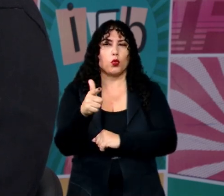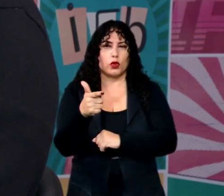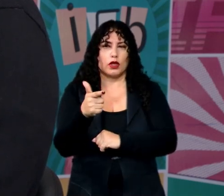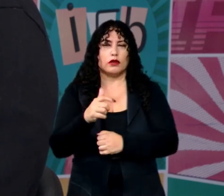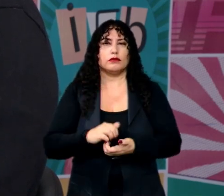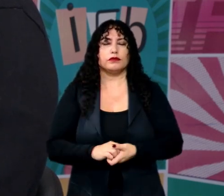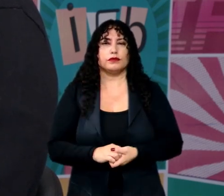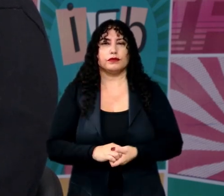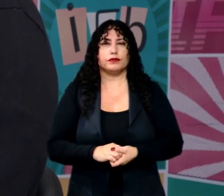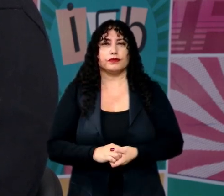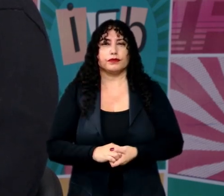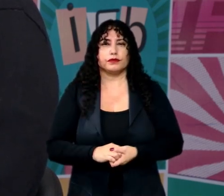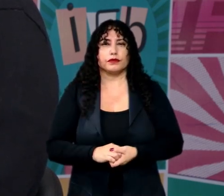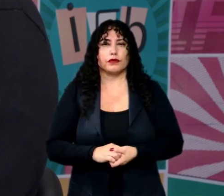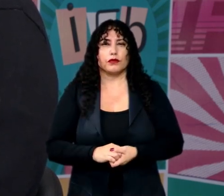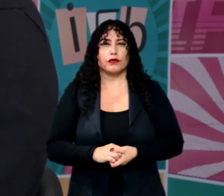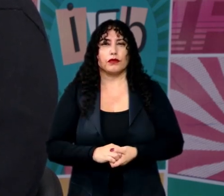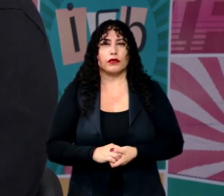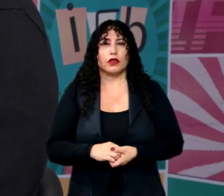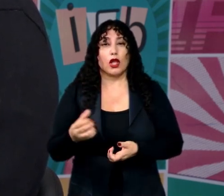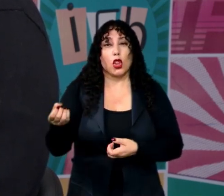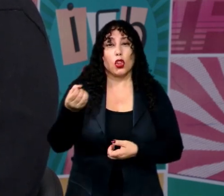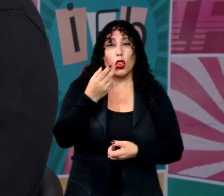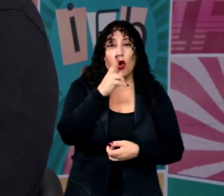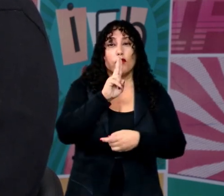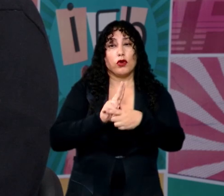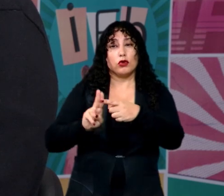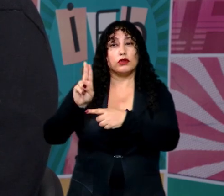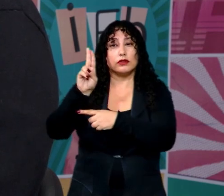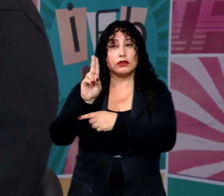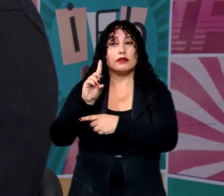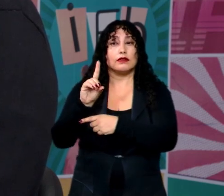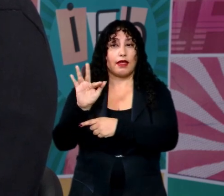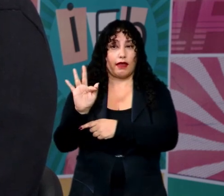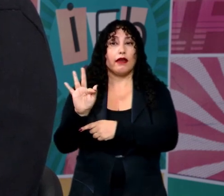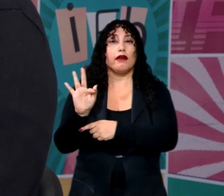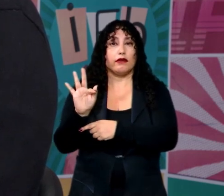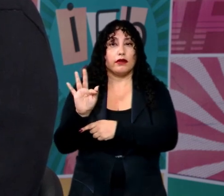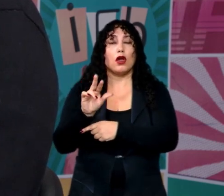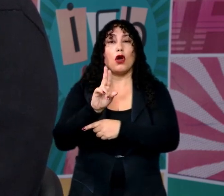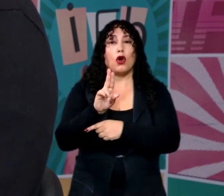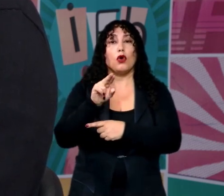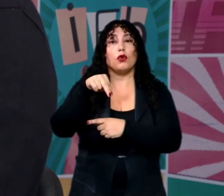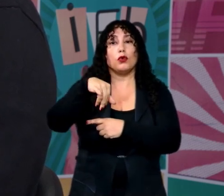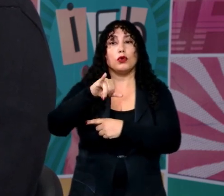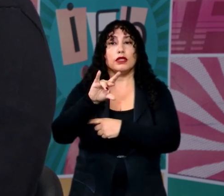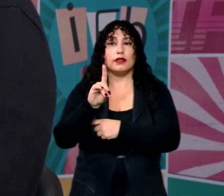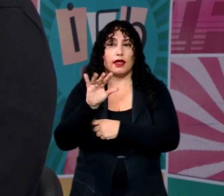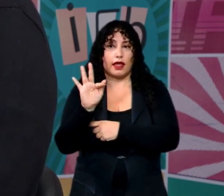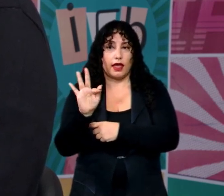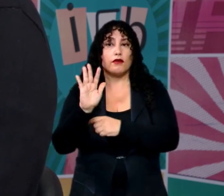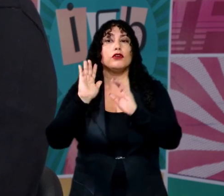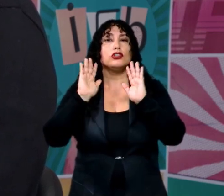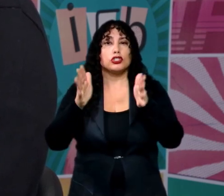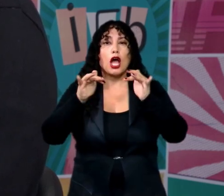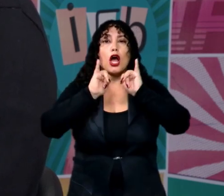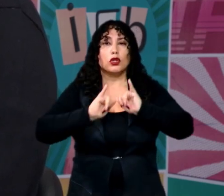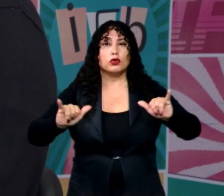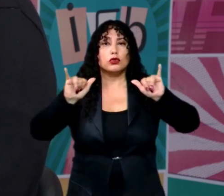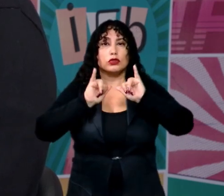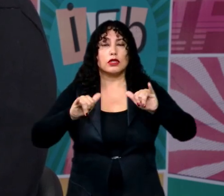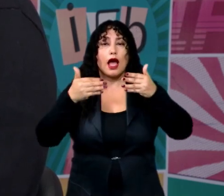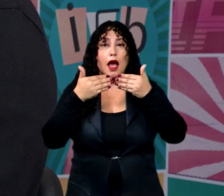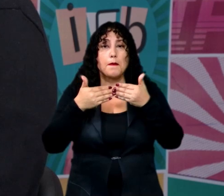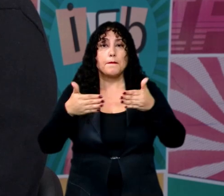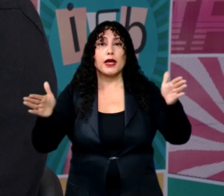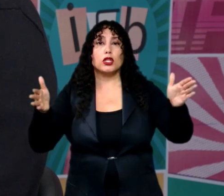E nessa nova universidade do Distrito Federal, a UNDF, já anunciou a abertura